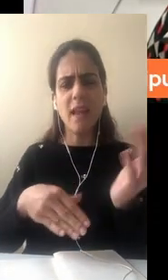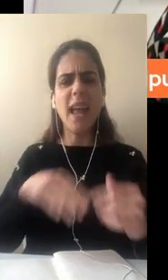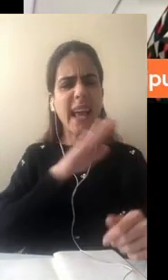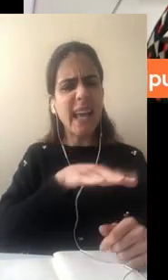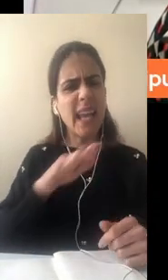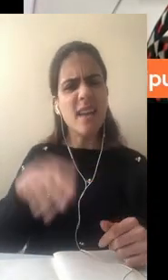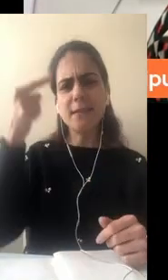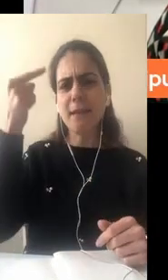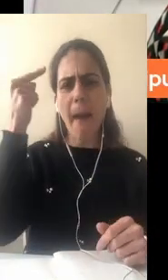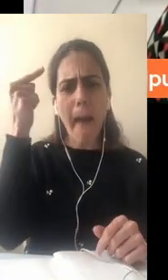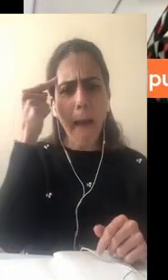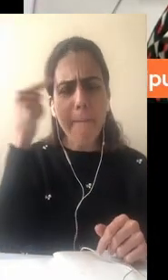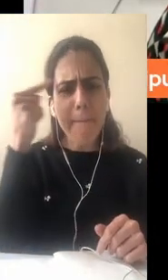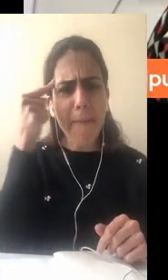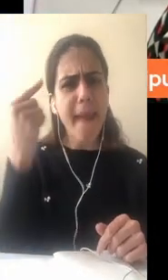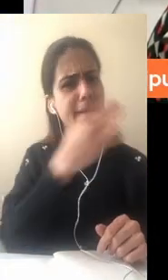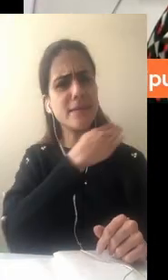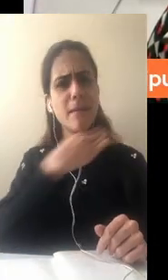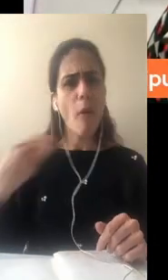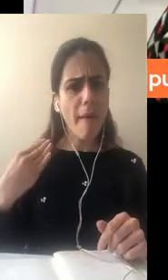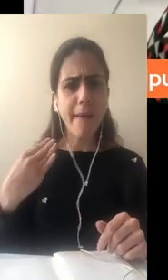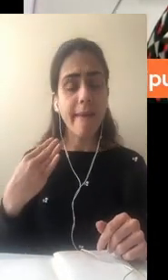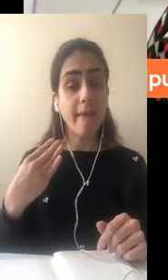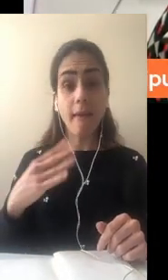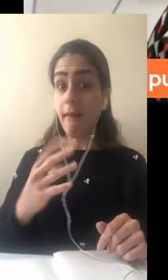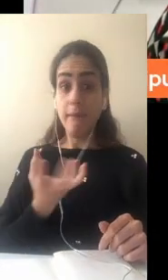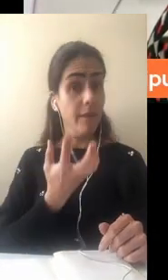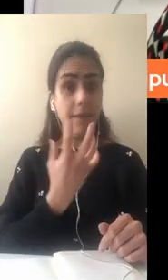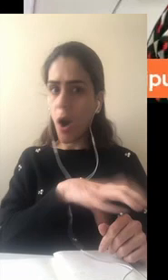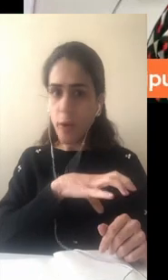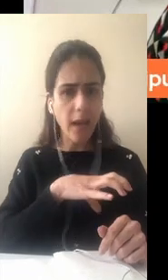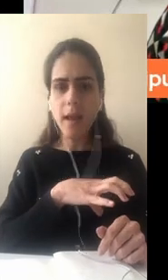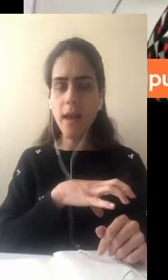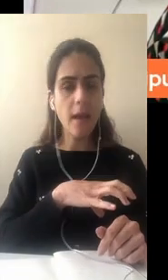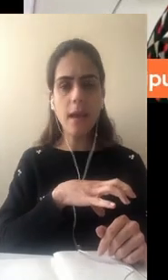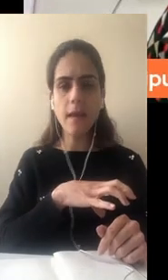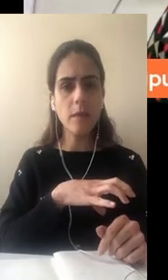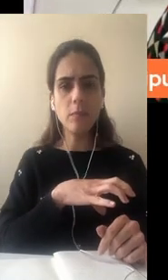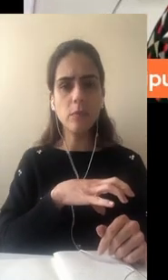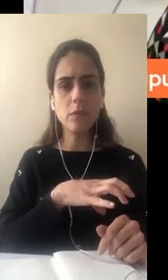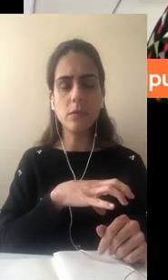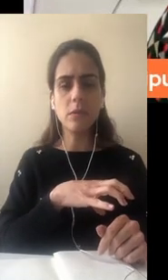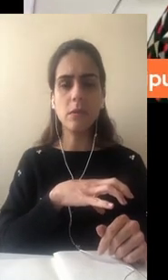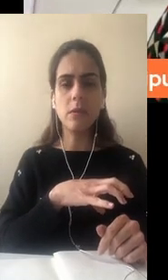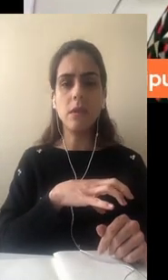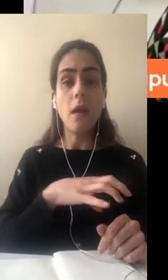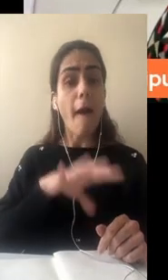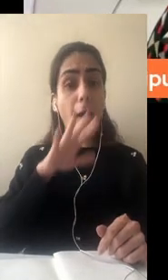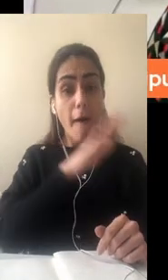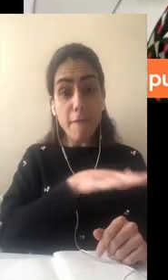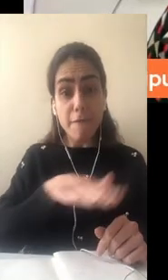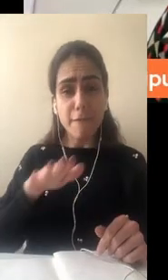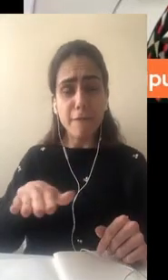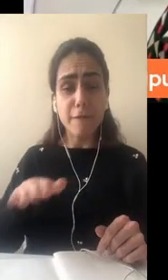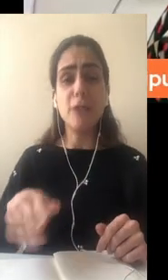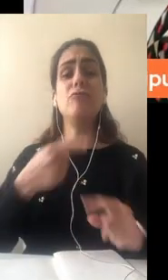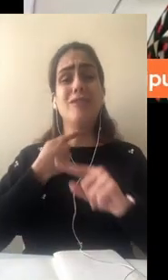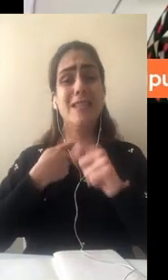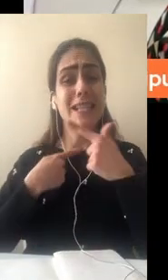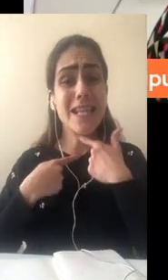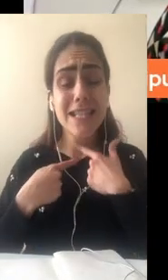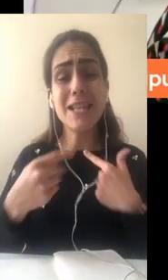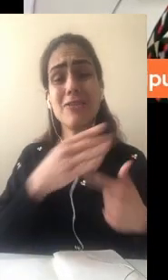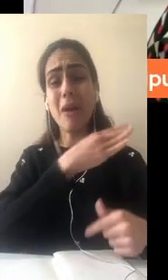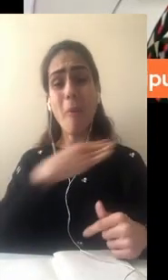ideação suicida. Nós não queremos que os nossos filhos desejem a morte. Esses dias atendi uma menina e